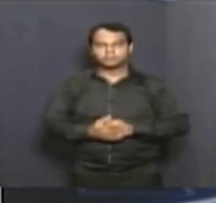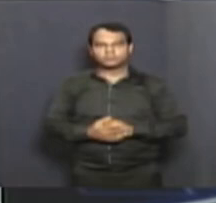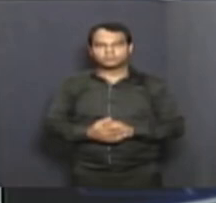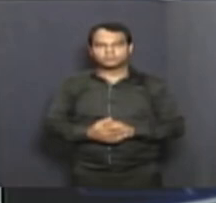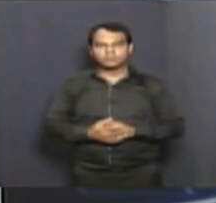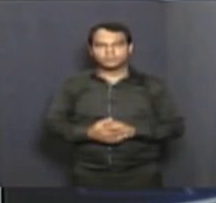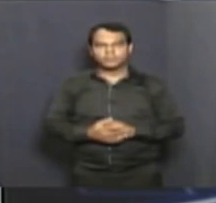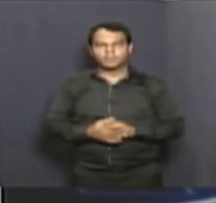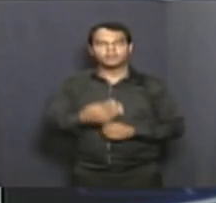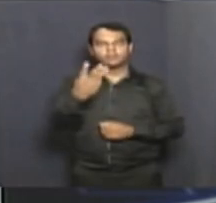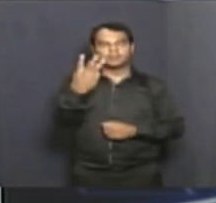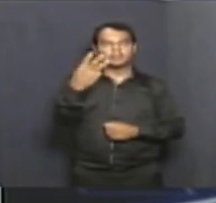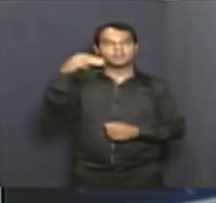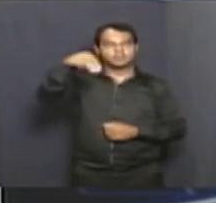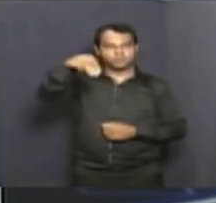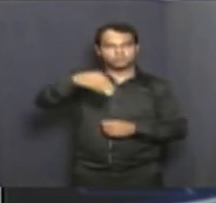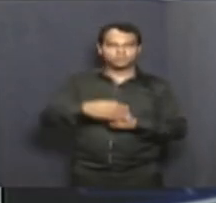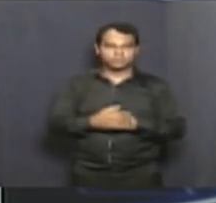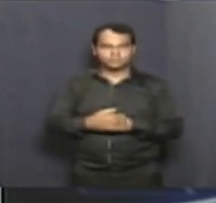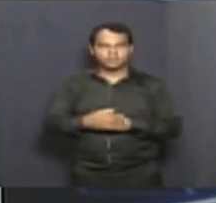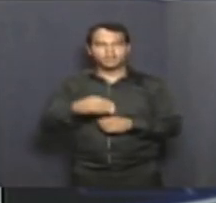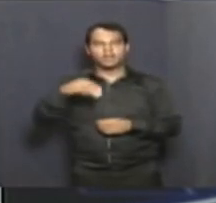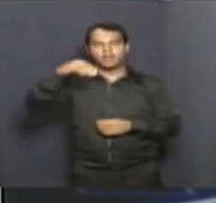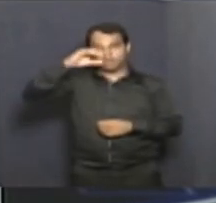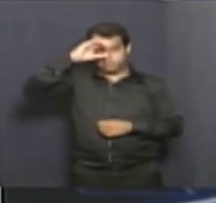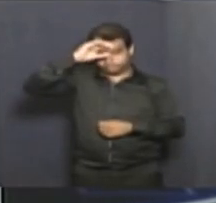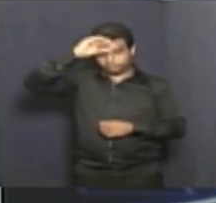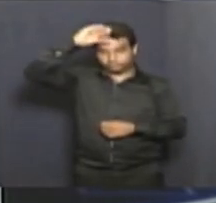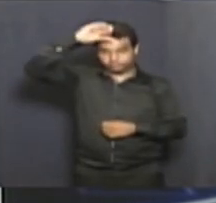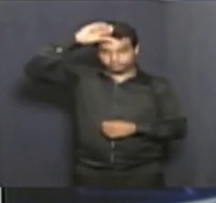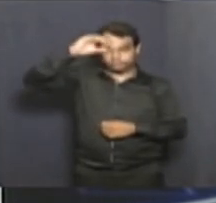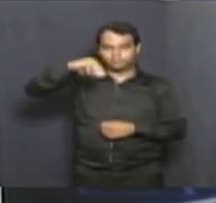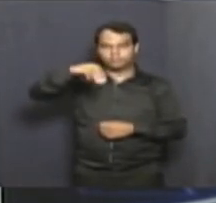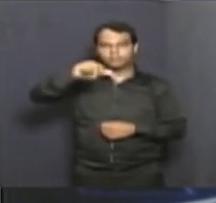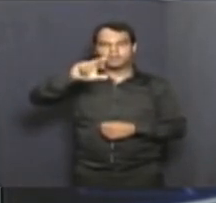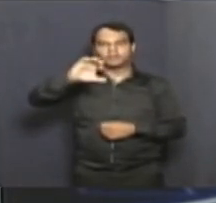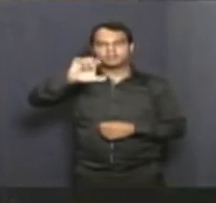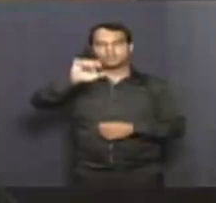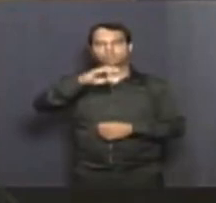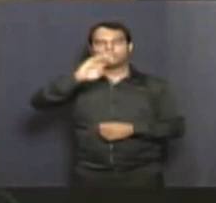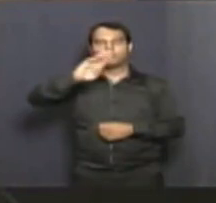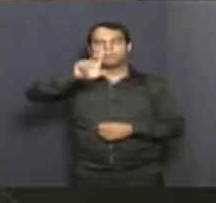minutos para isso é o candidato marcelo numa boa